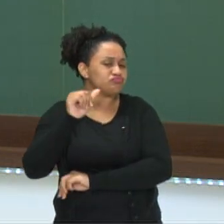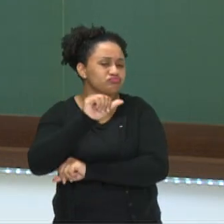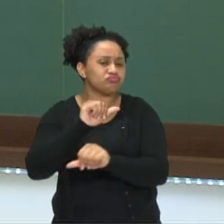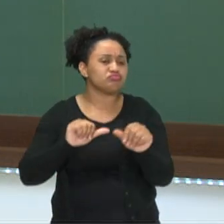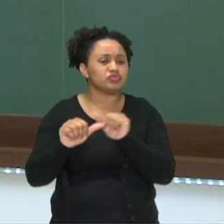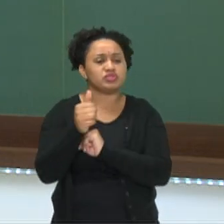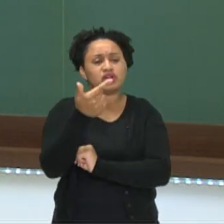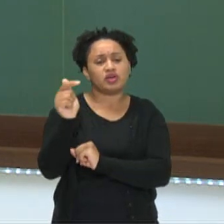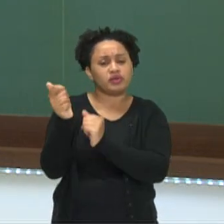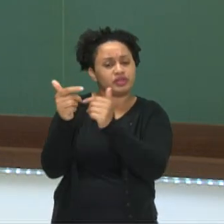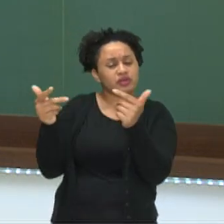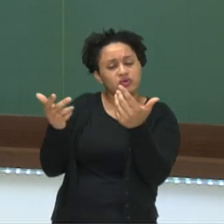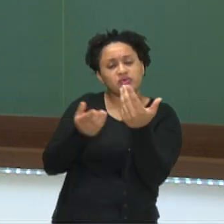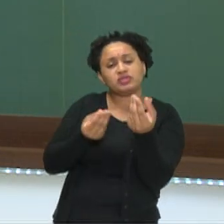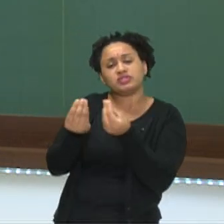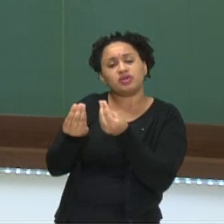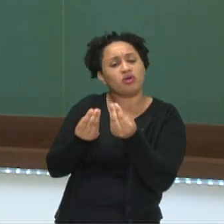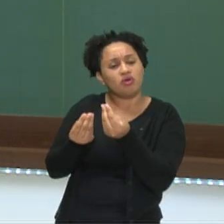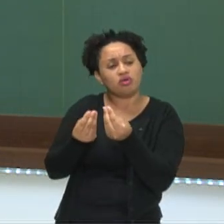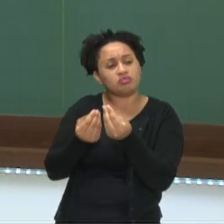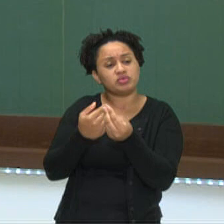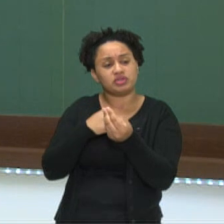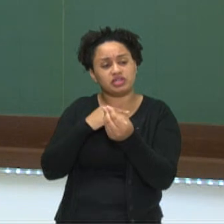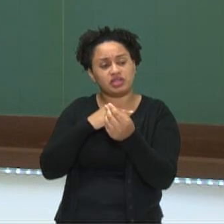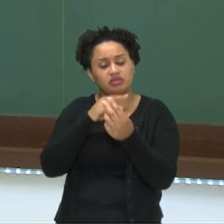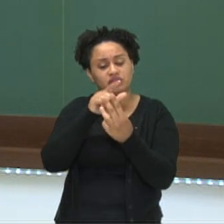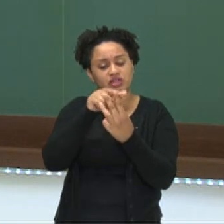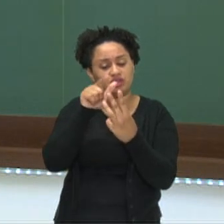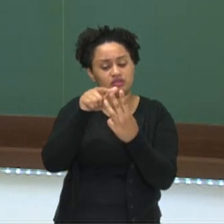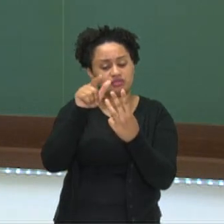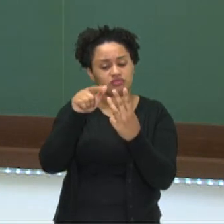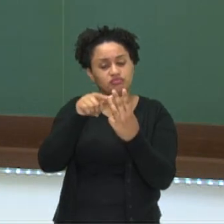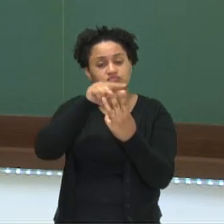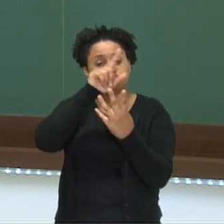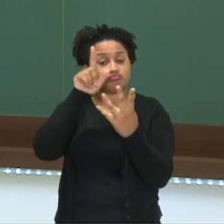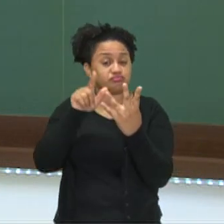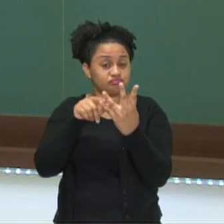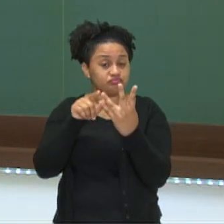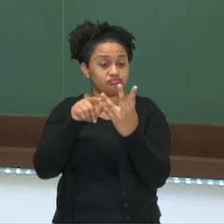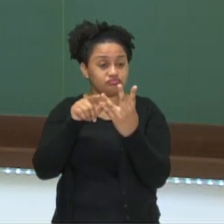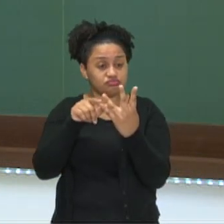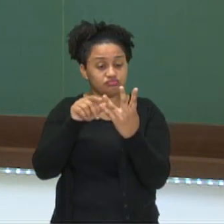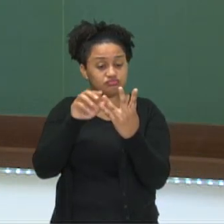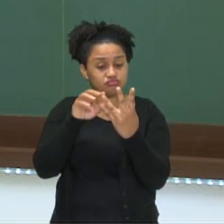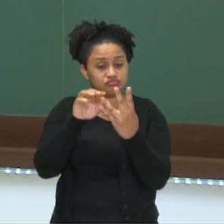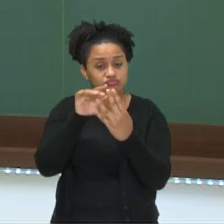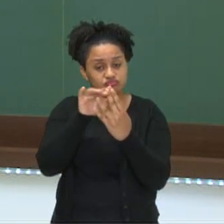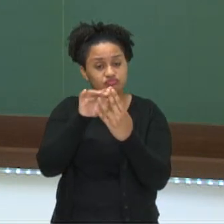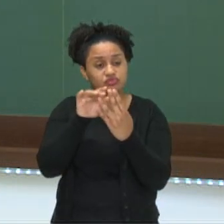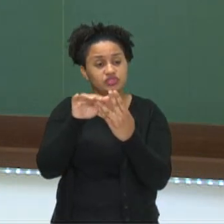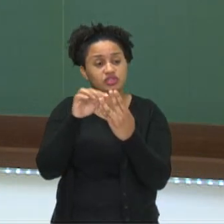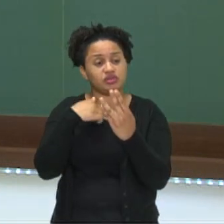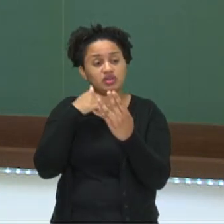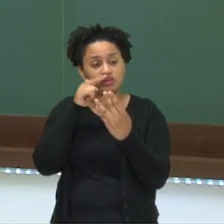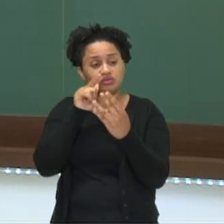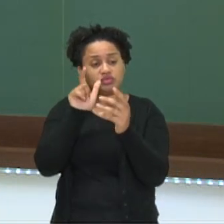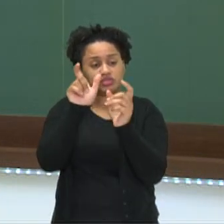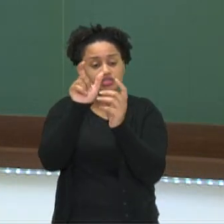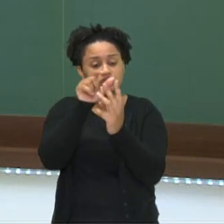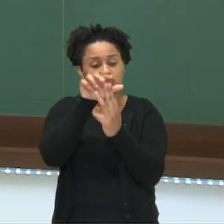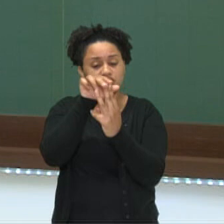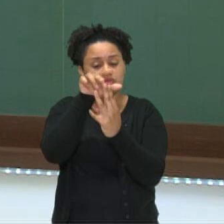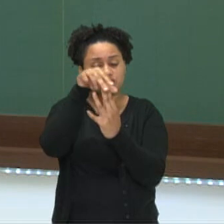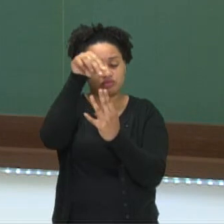em alguma outra coisa, que daí eu tenho 4 monômios, consigo algo em comum nas 2